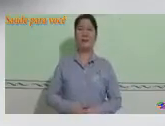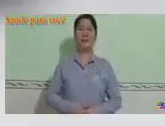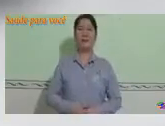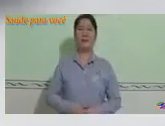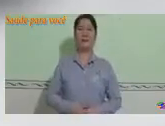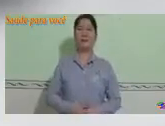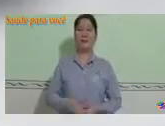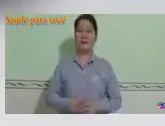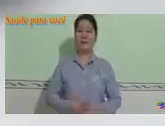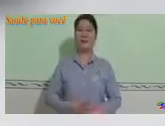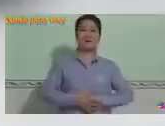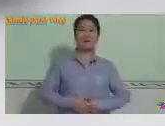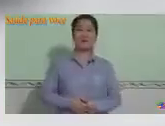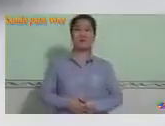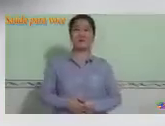r.